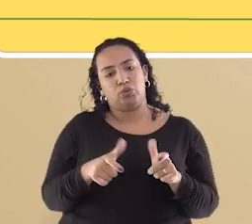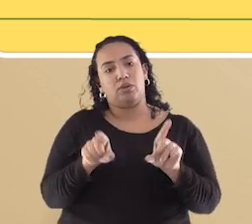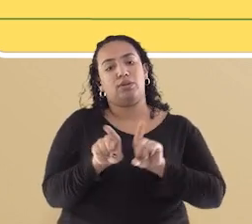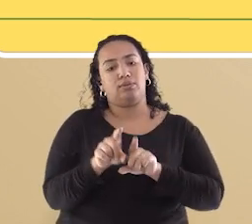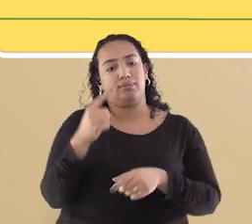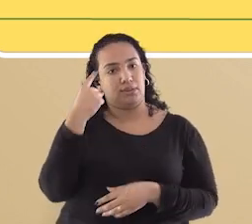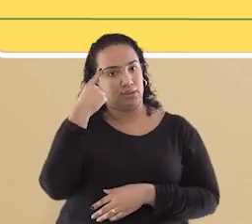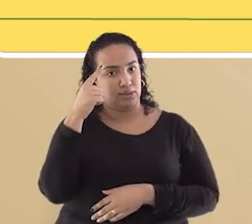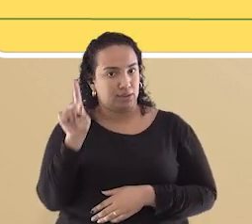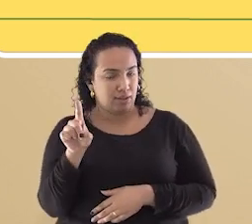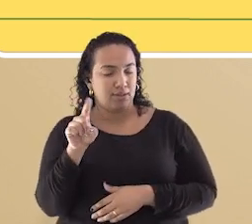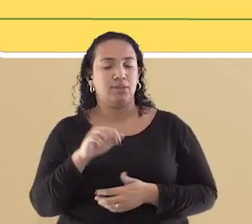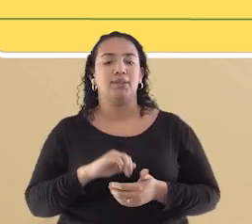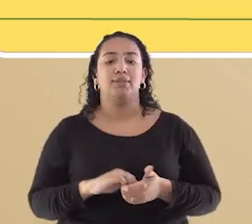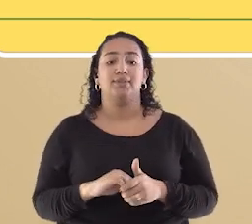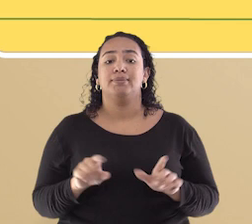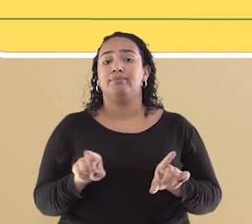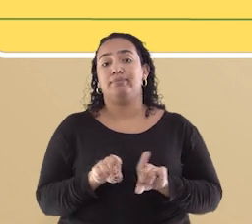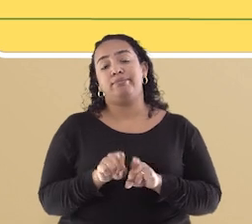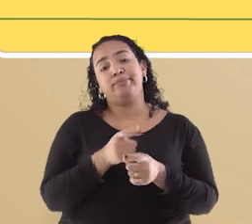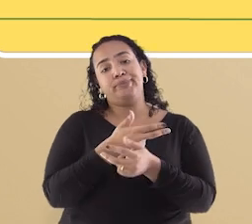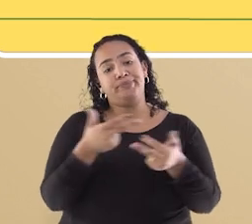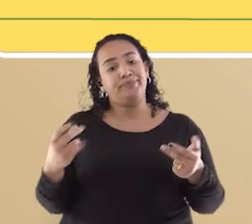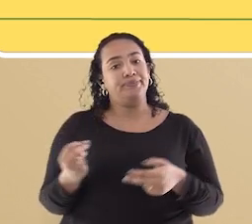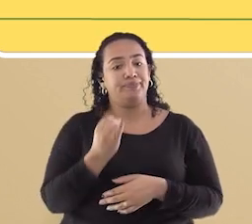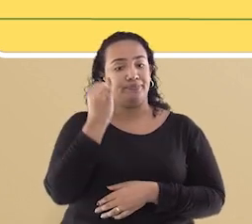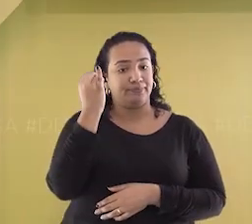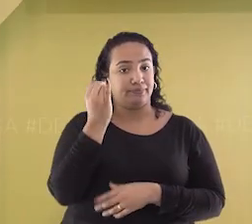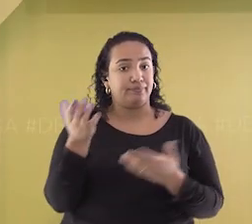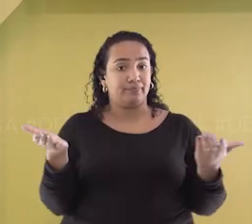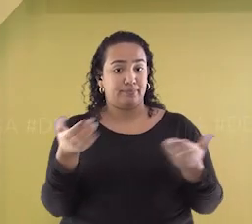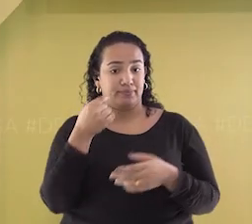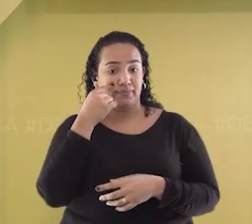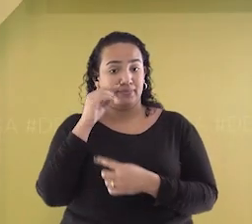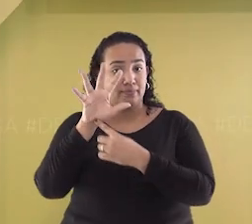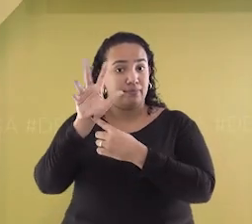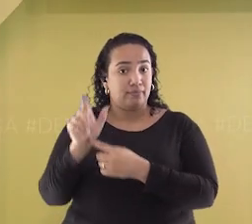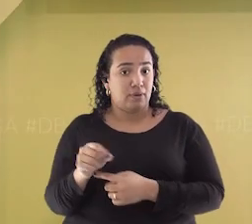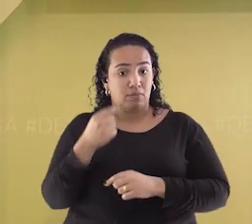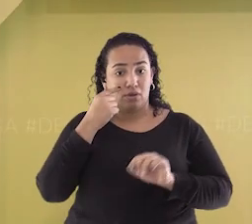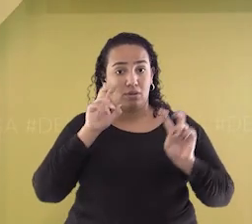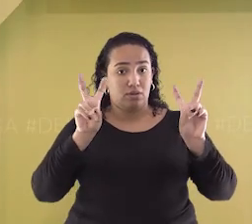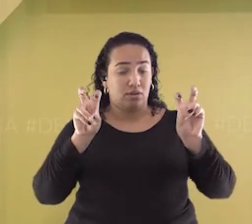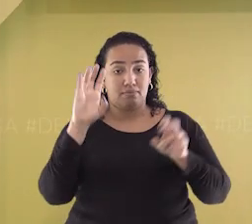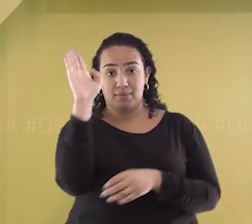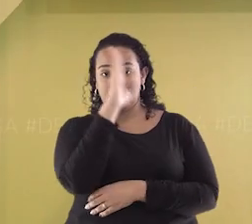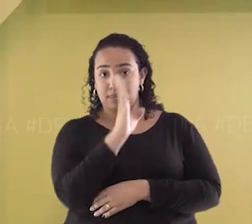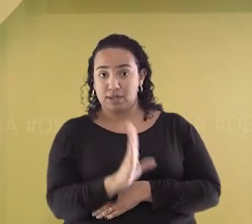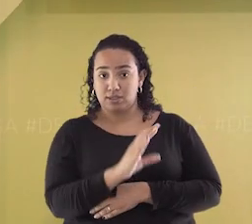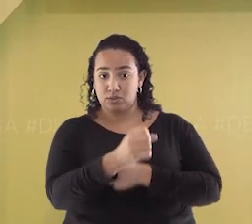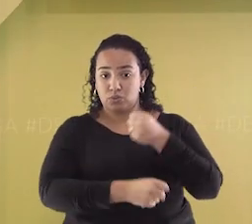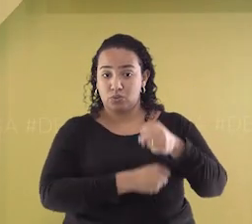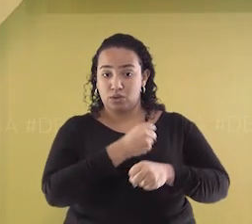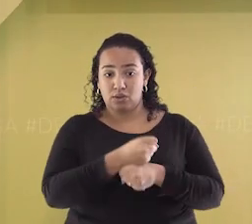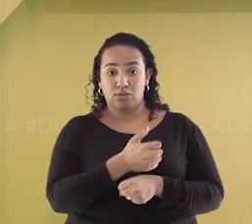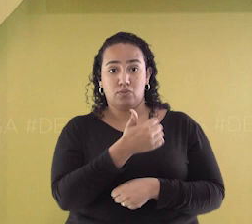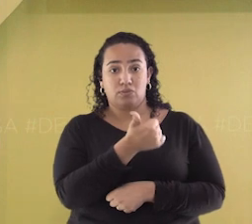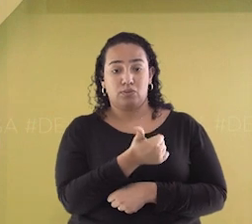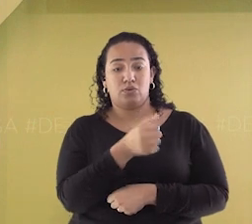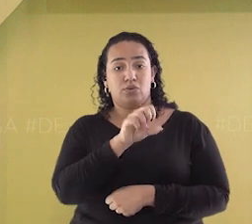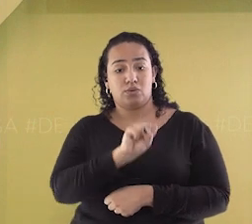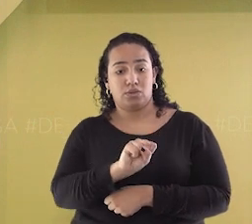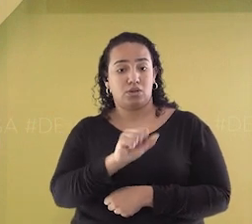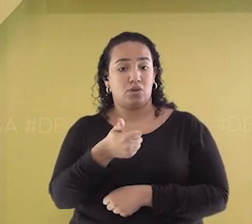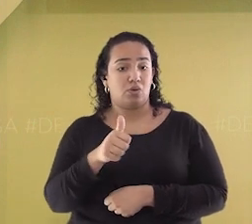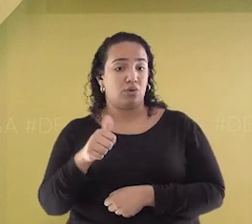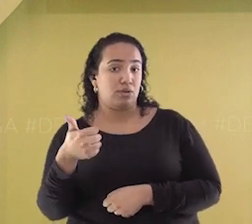data, e o que for relevante para o seu entendimento. Nesse mapa, o título é Brasil